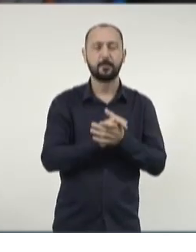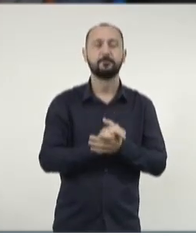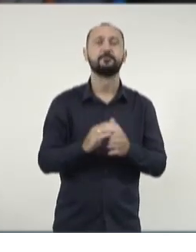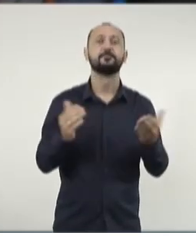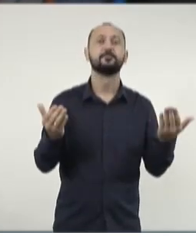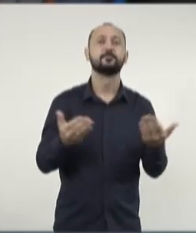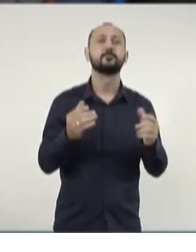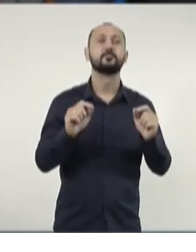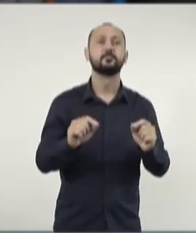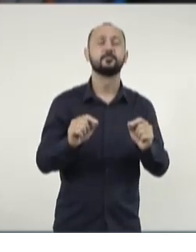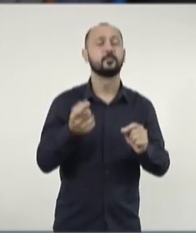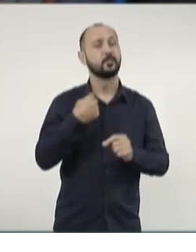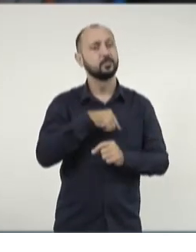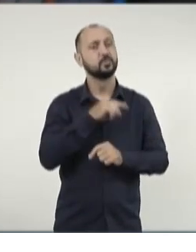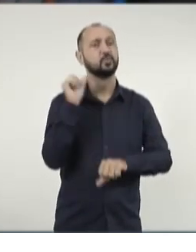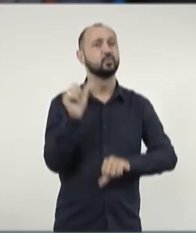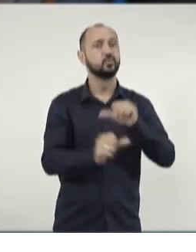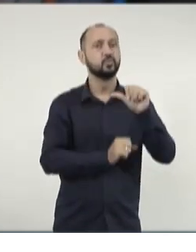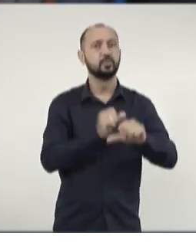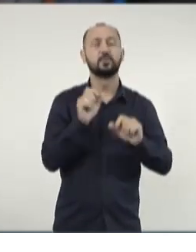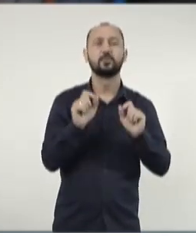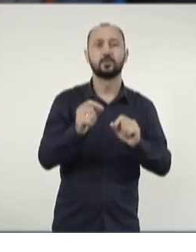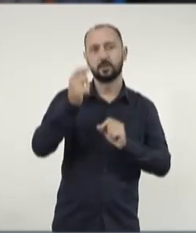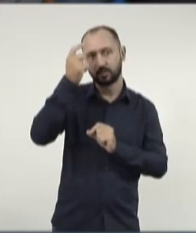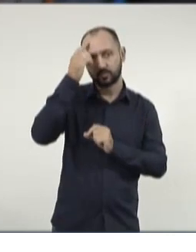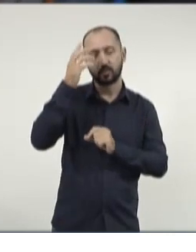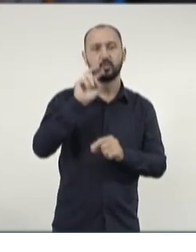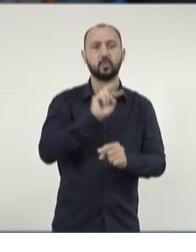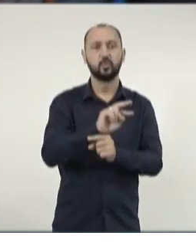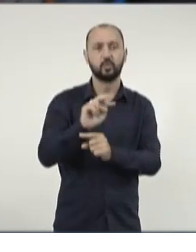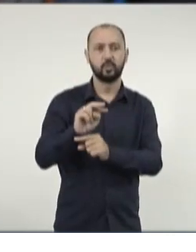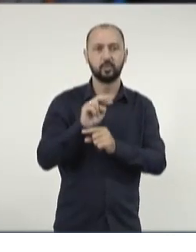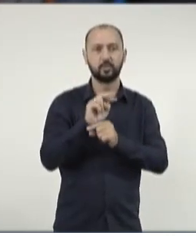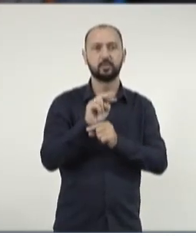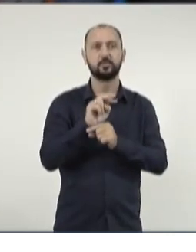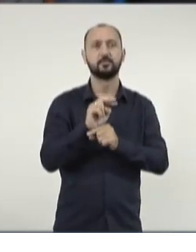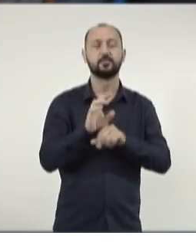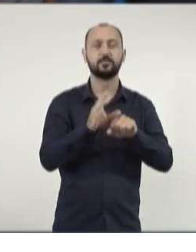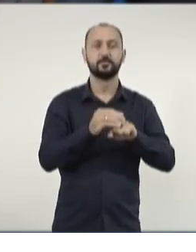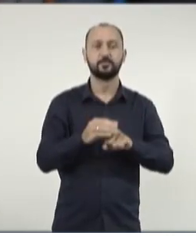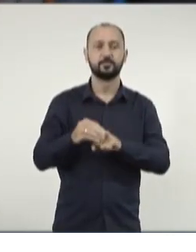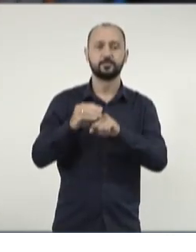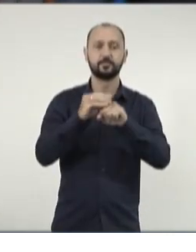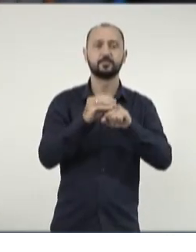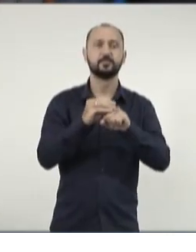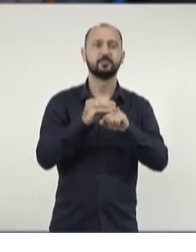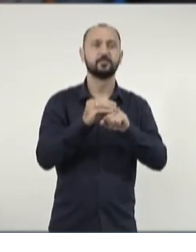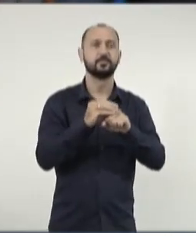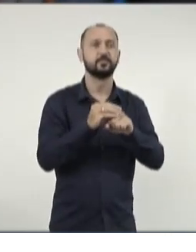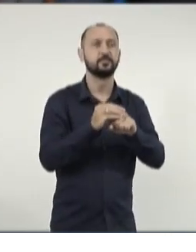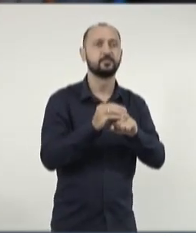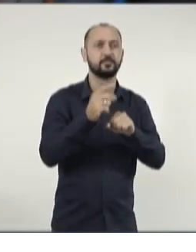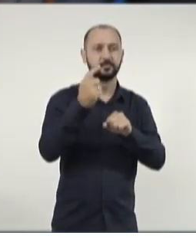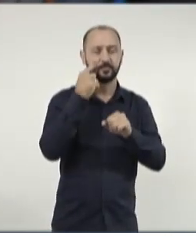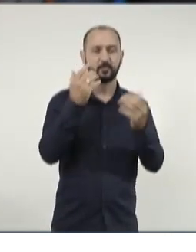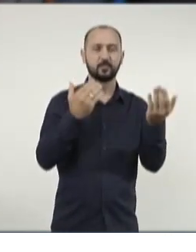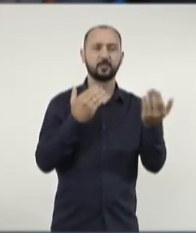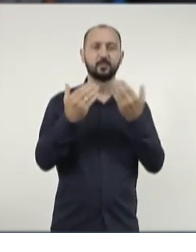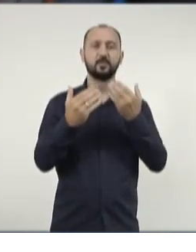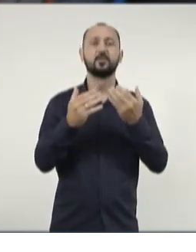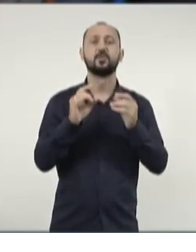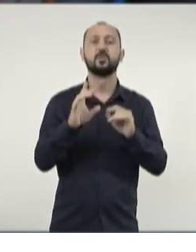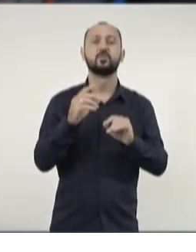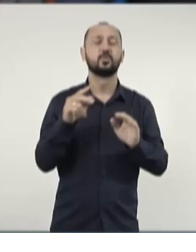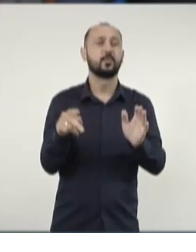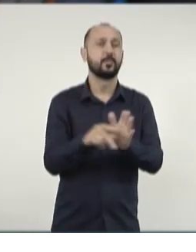agora também a gente tornar a ideia dos cuidados paliativos conhecido pela psicologia, que ainda não é